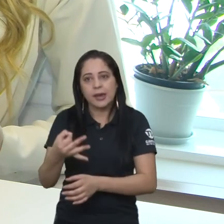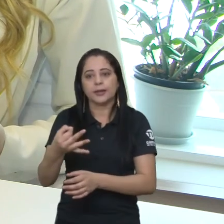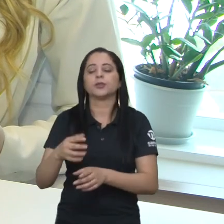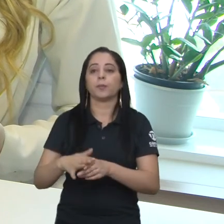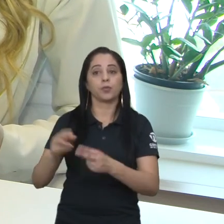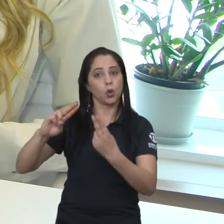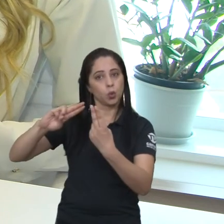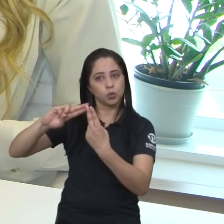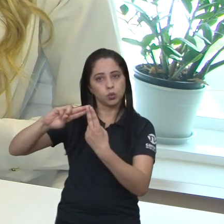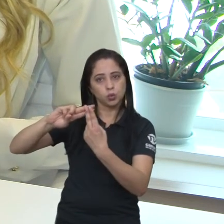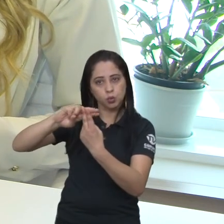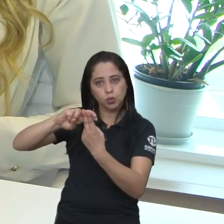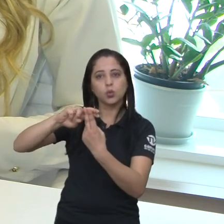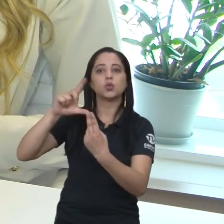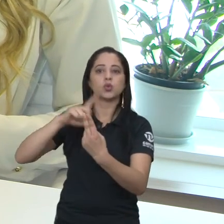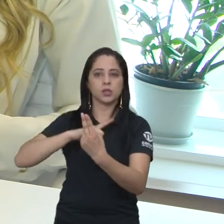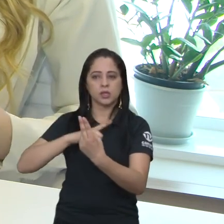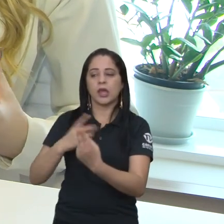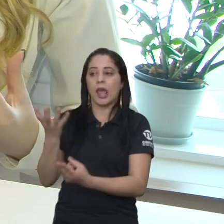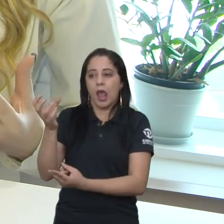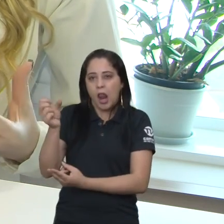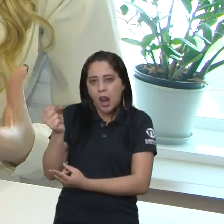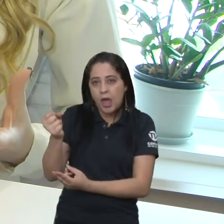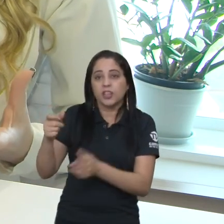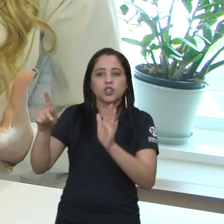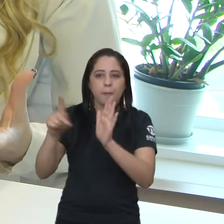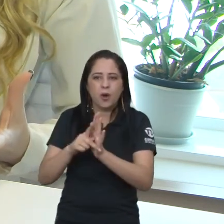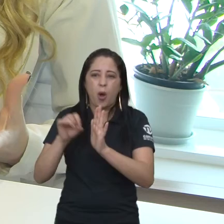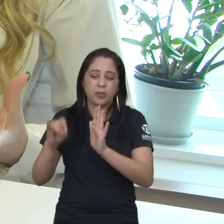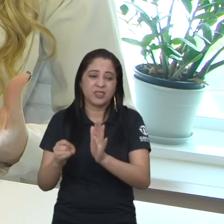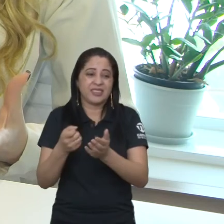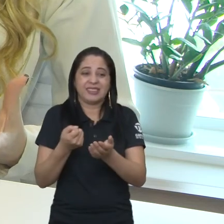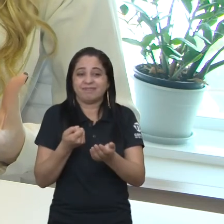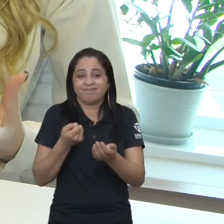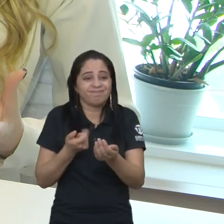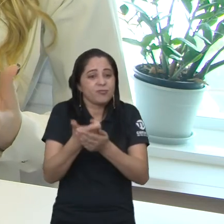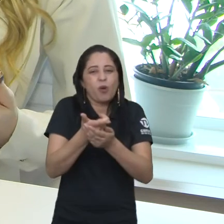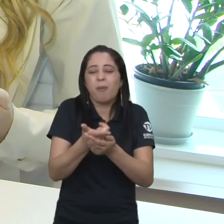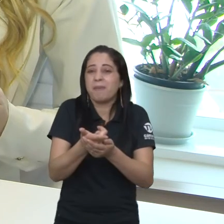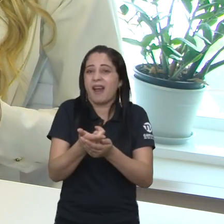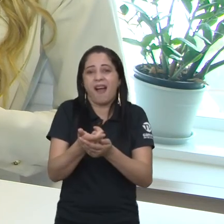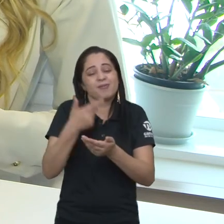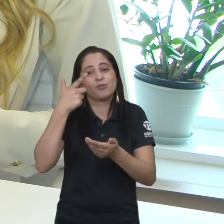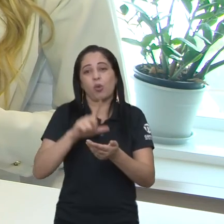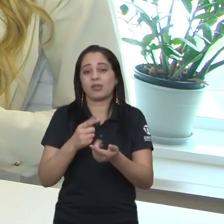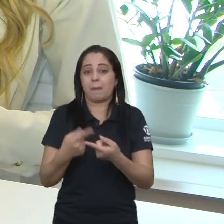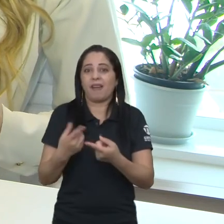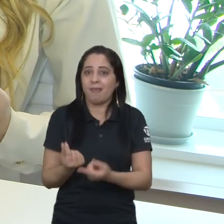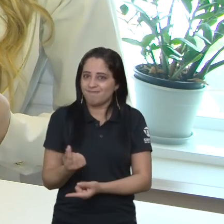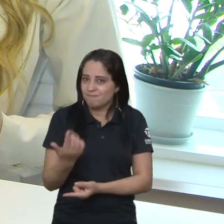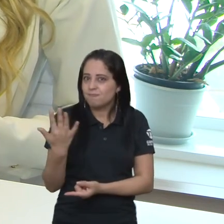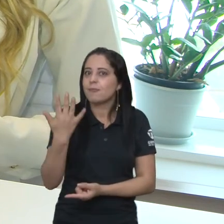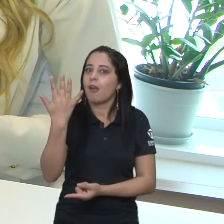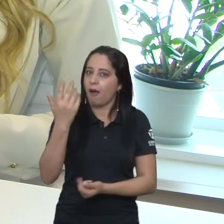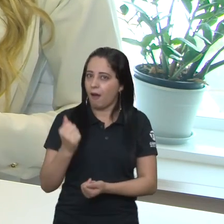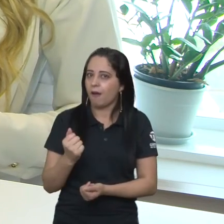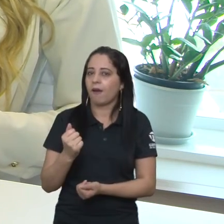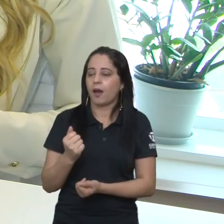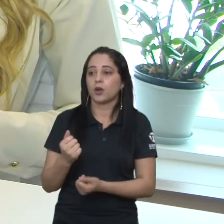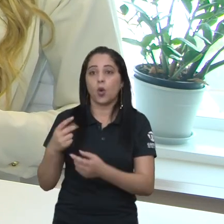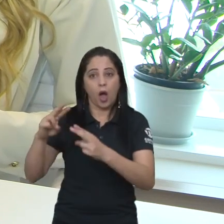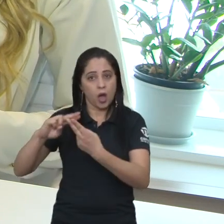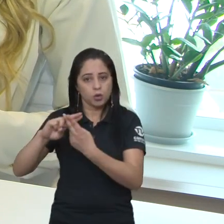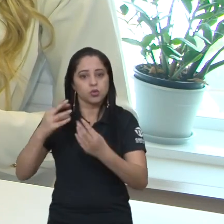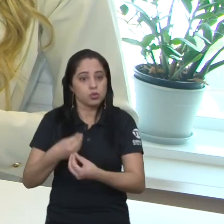são fornecidas algumas fórmulas também para aquelas mães que não têm condição de comprar, porque o custo da fórmula é alto de